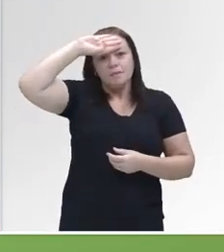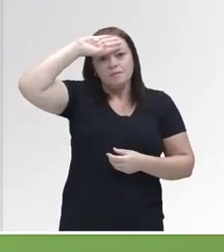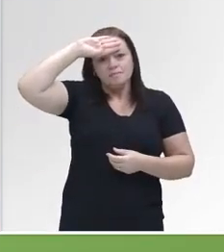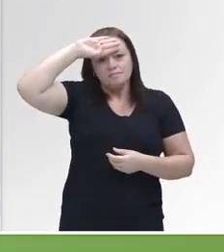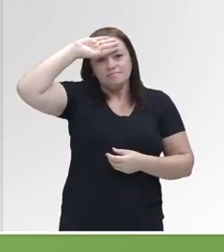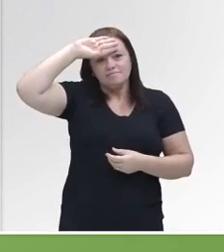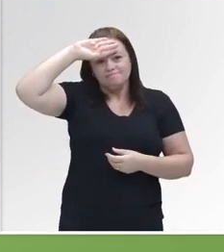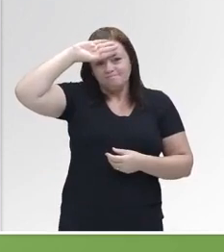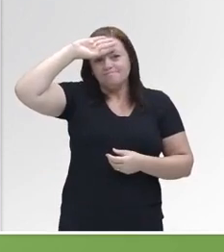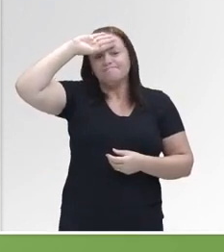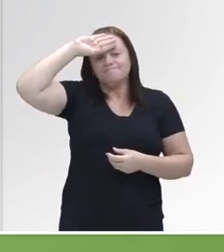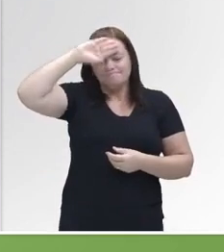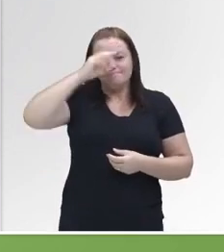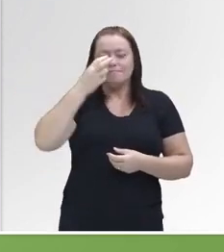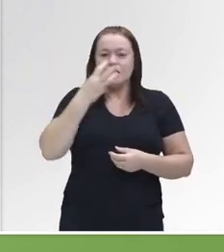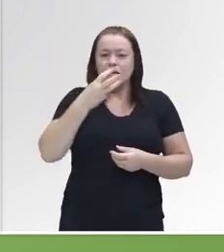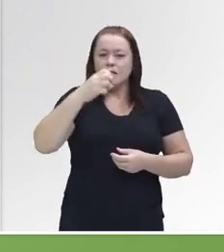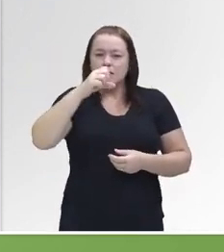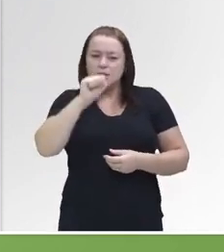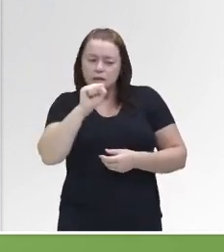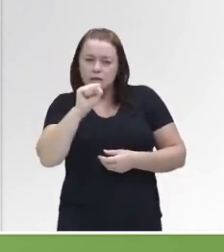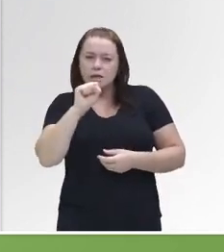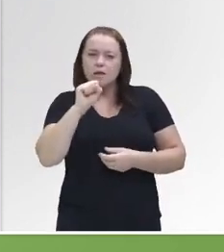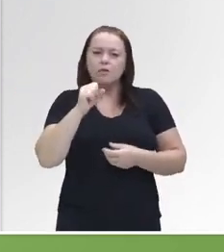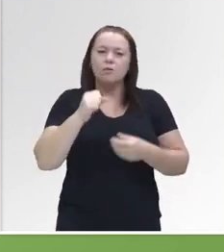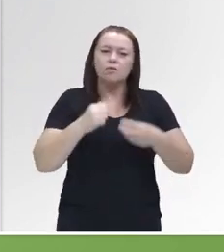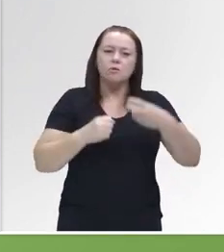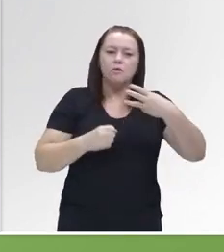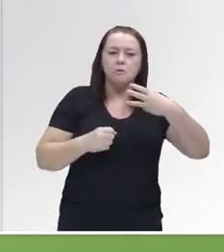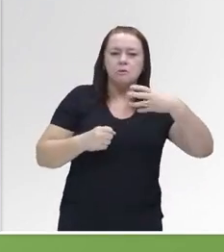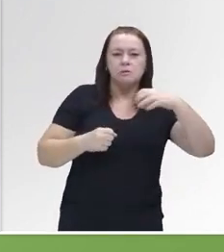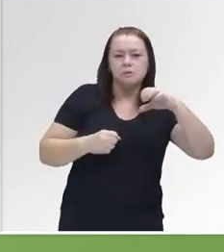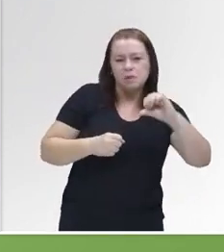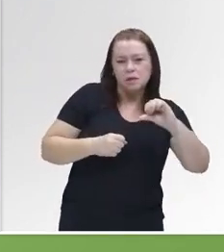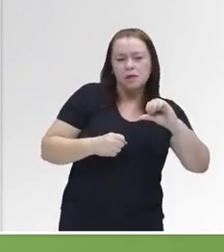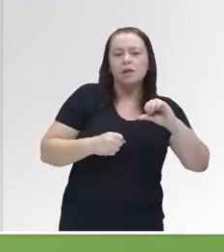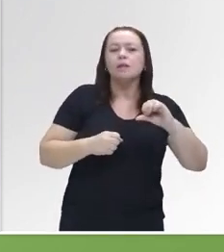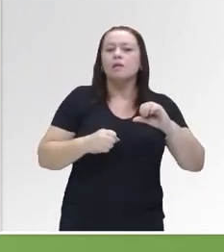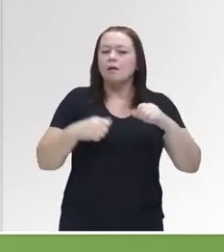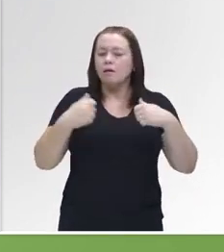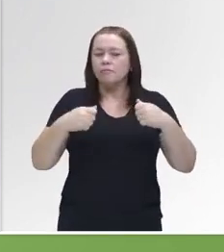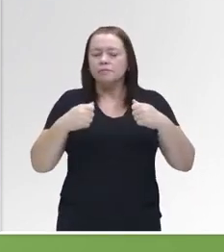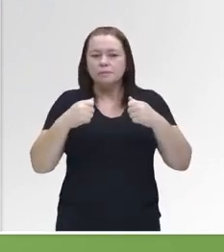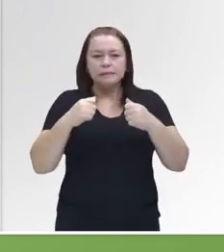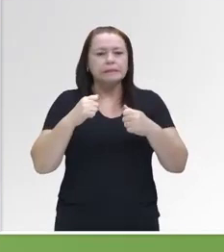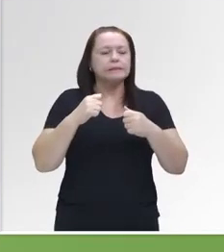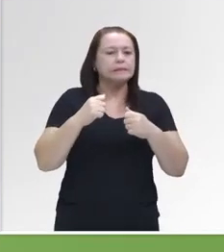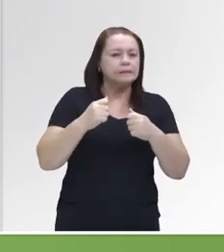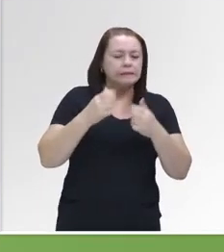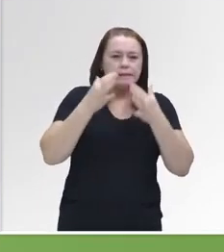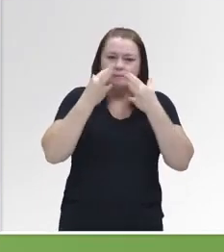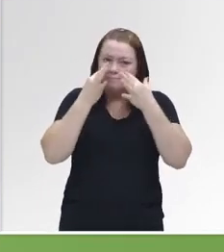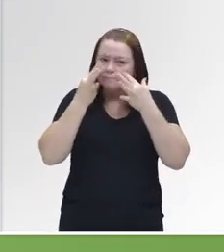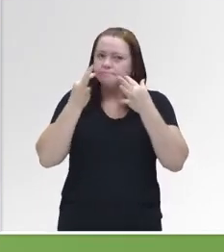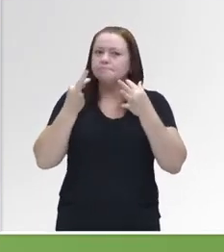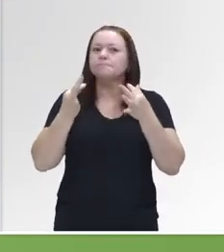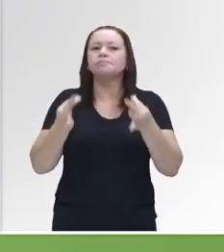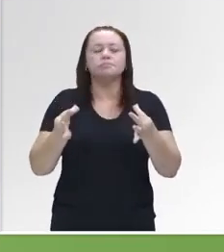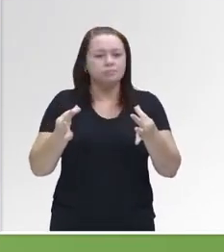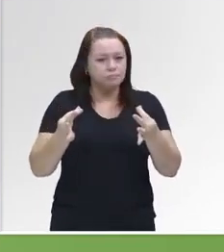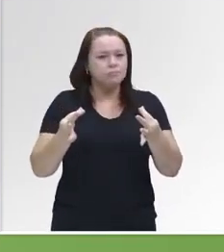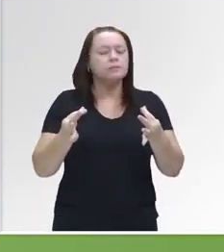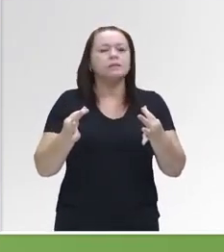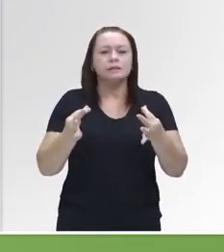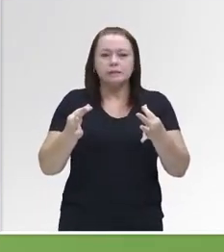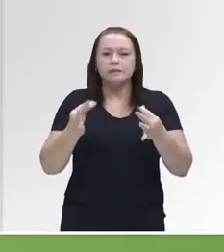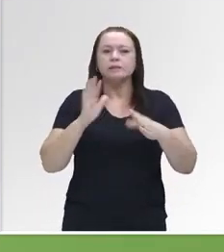graus, é um cuidado que a gente precisa estar muito atento, principalmente com as crianças, tá bom? Cuidados devem ser